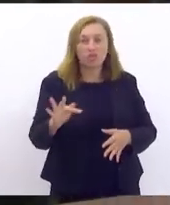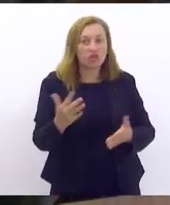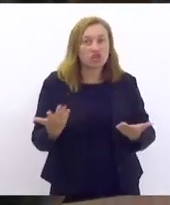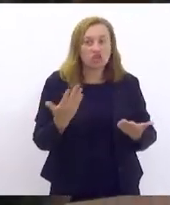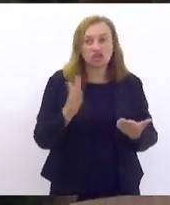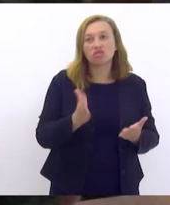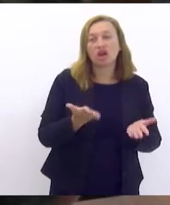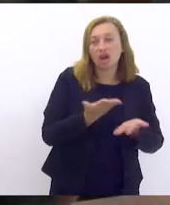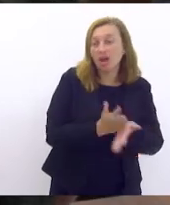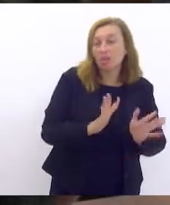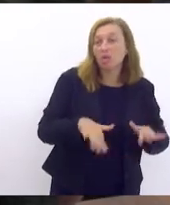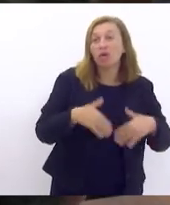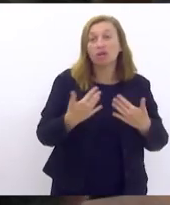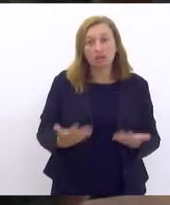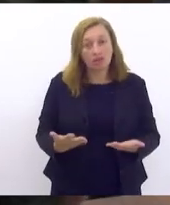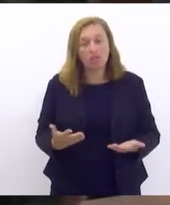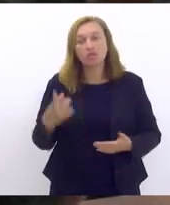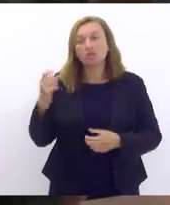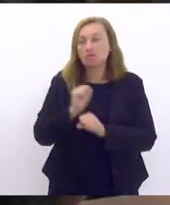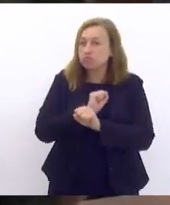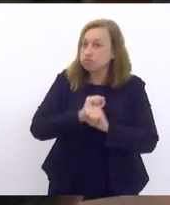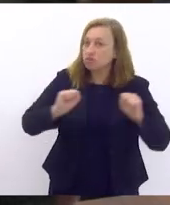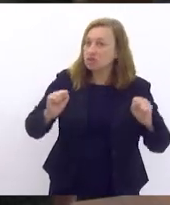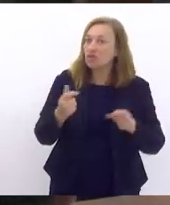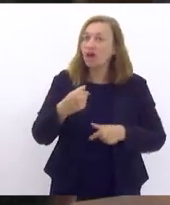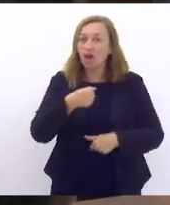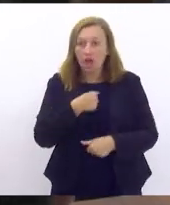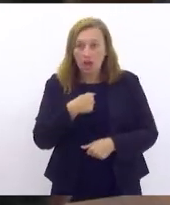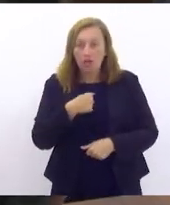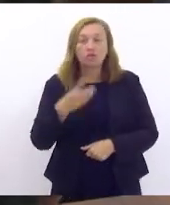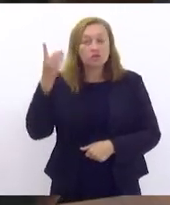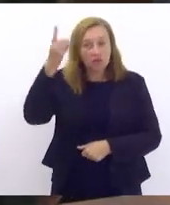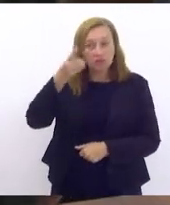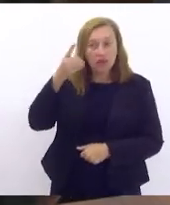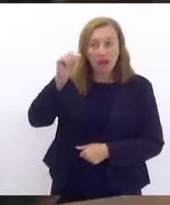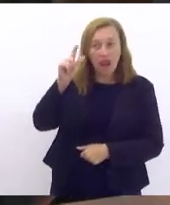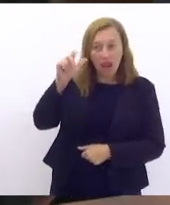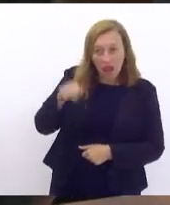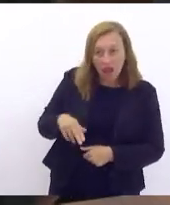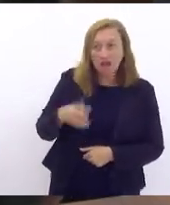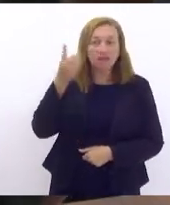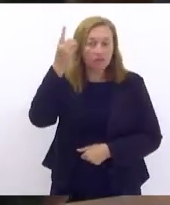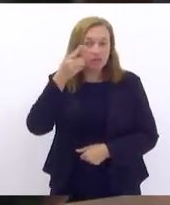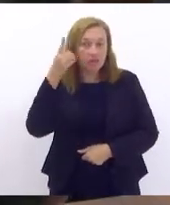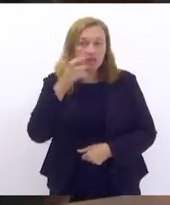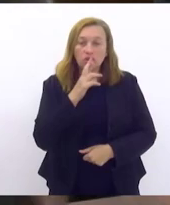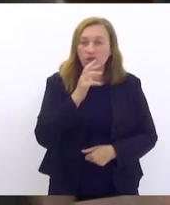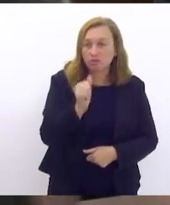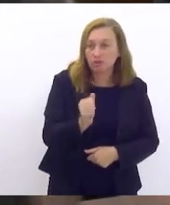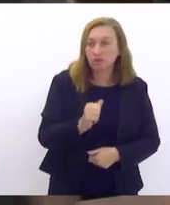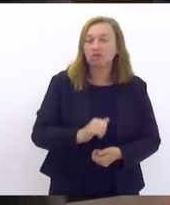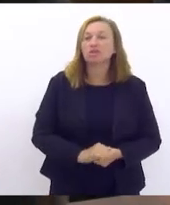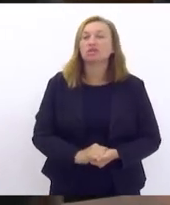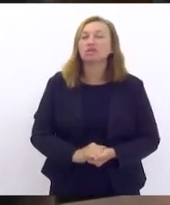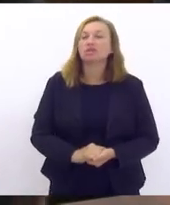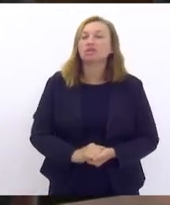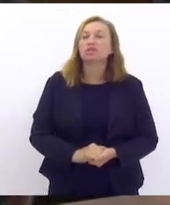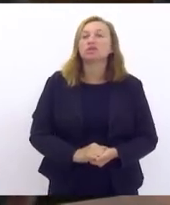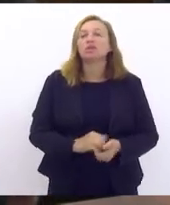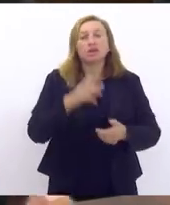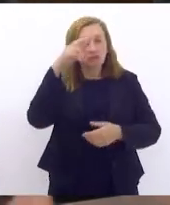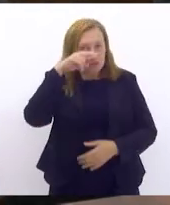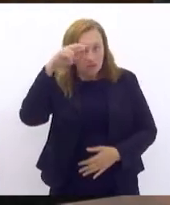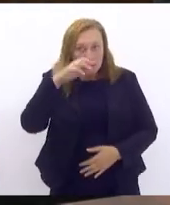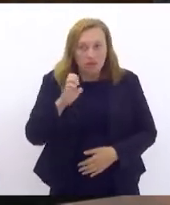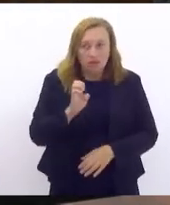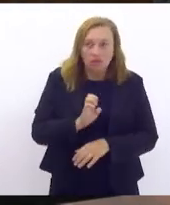já acabou. Fica humanamente possível eu, o deputado Alan Lopes e o deputado Amorim realizar essas fiscalizações no